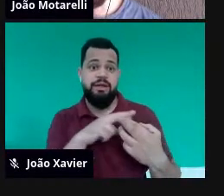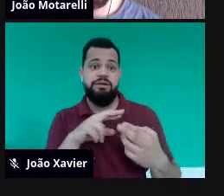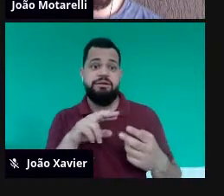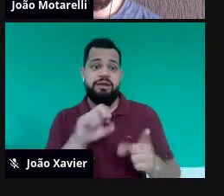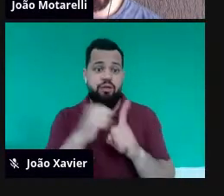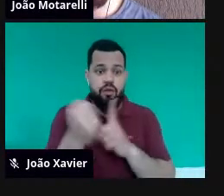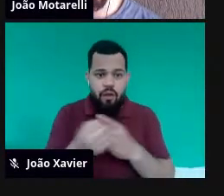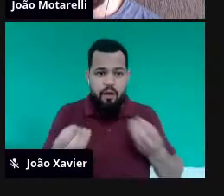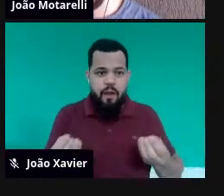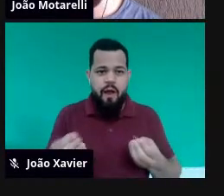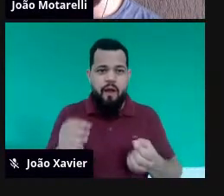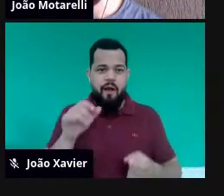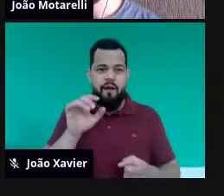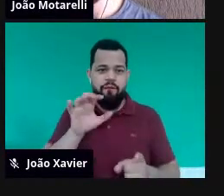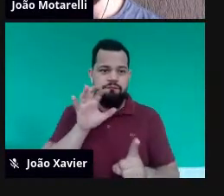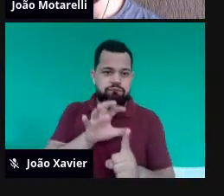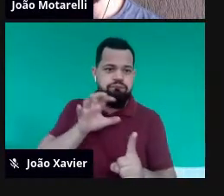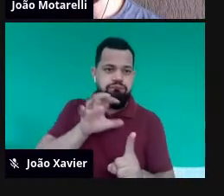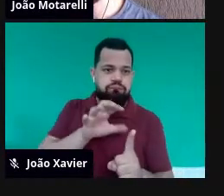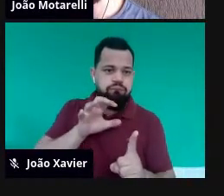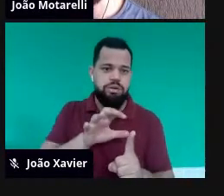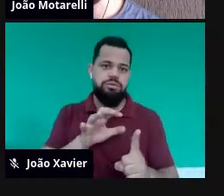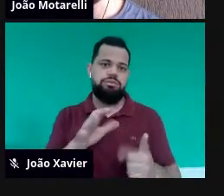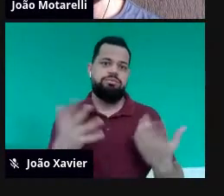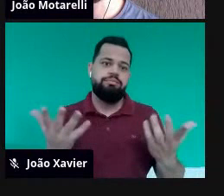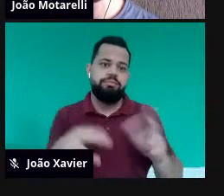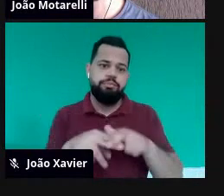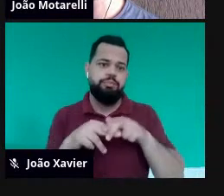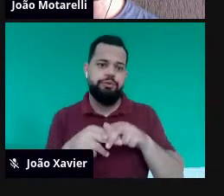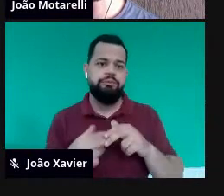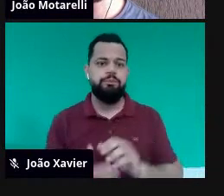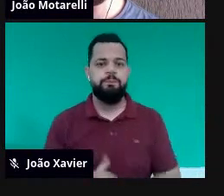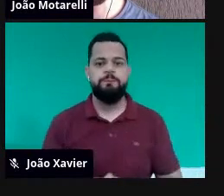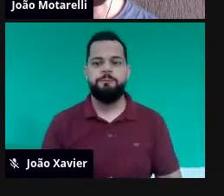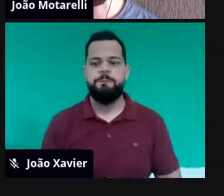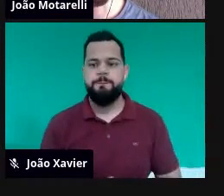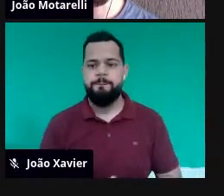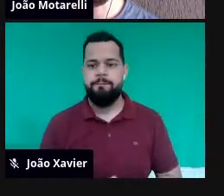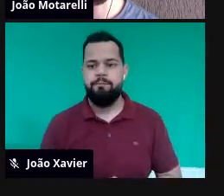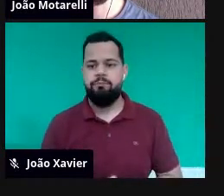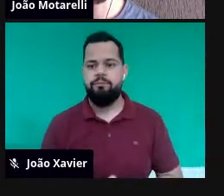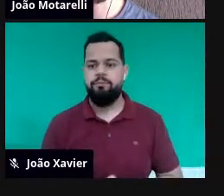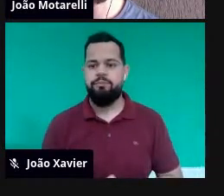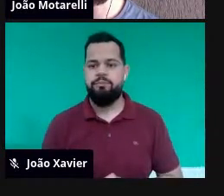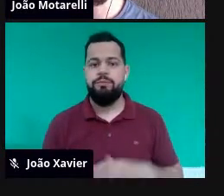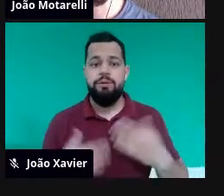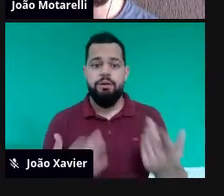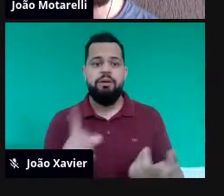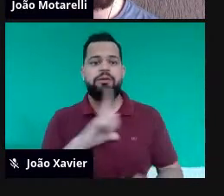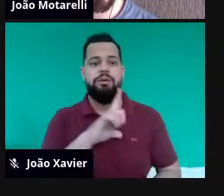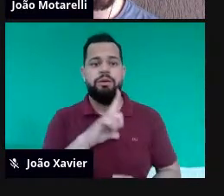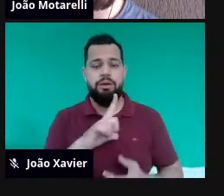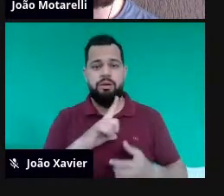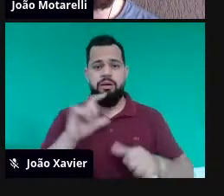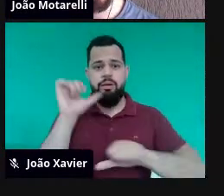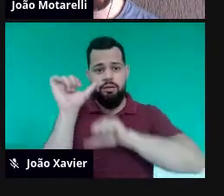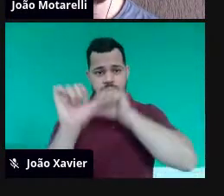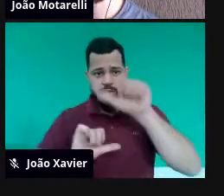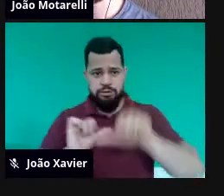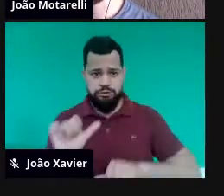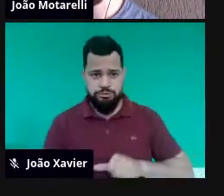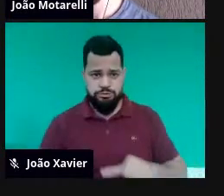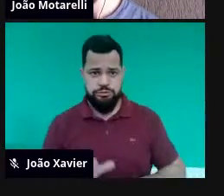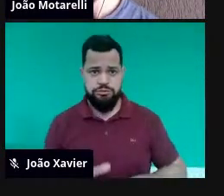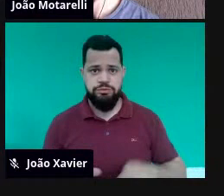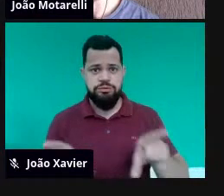Então, a gente aqui, né, brevemente passando pelos fatores psicológicos e agora pelos fatores biológicos. A gente tem alterações do sistema de recompensa, que